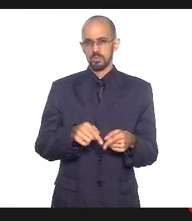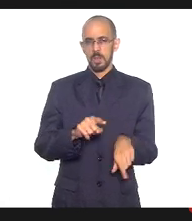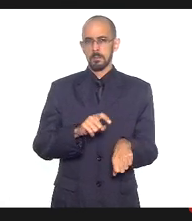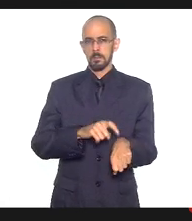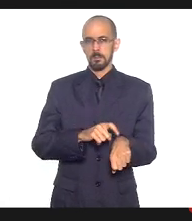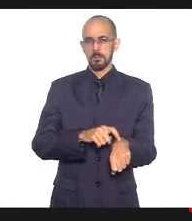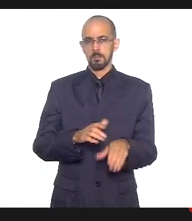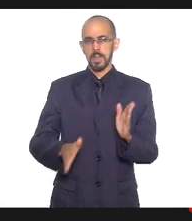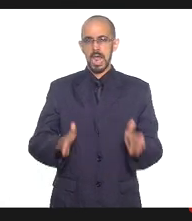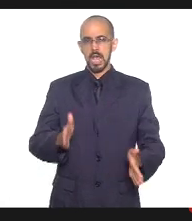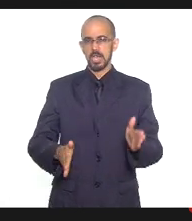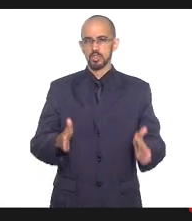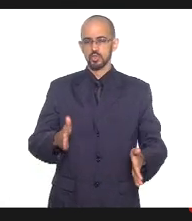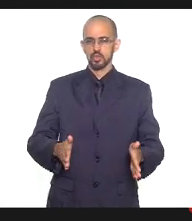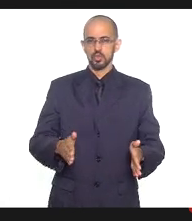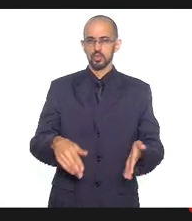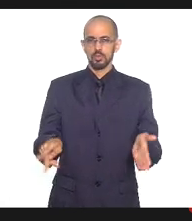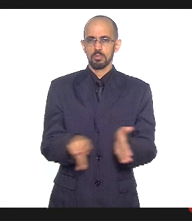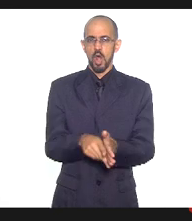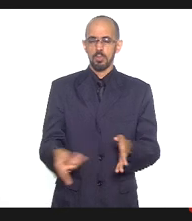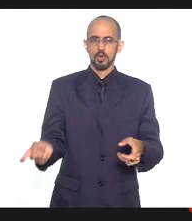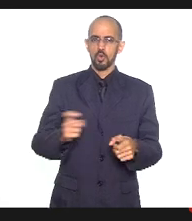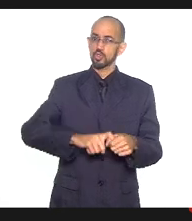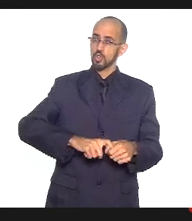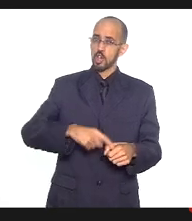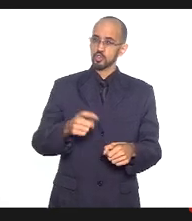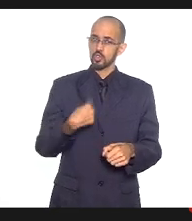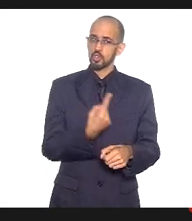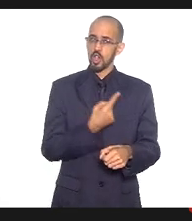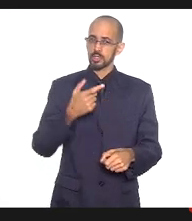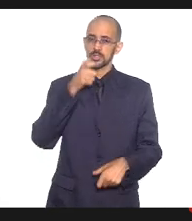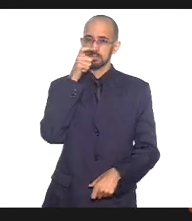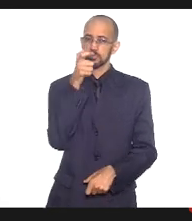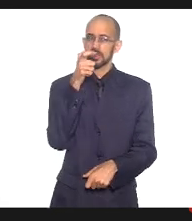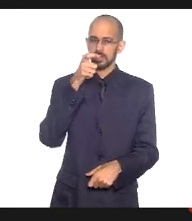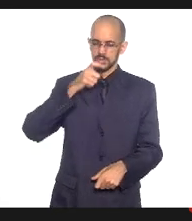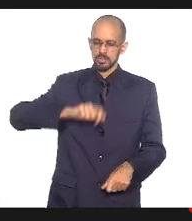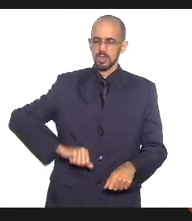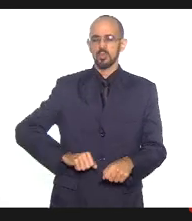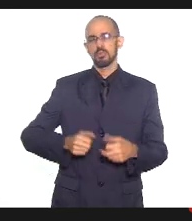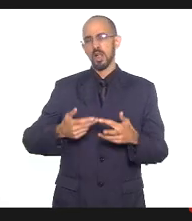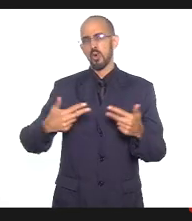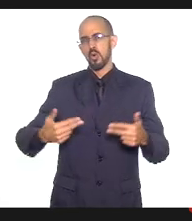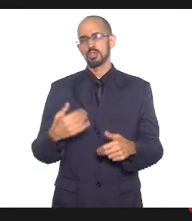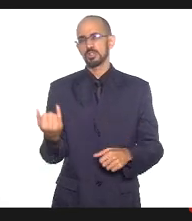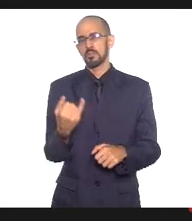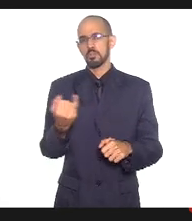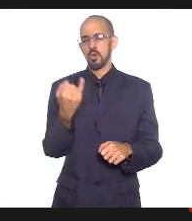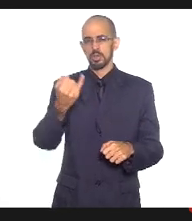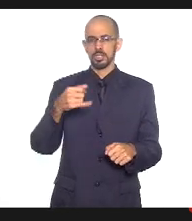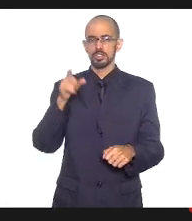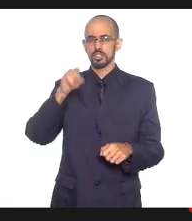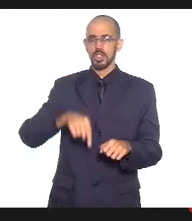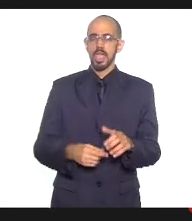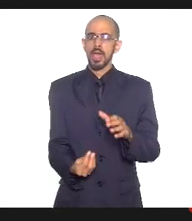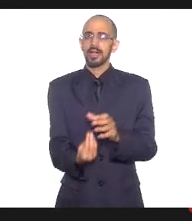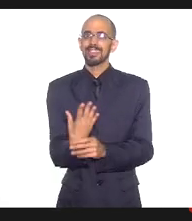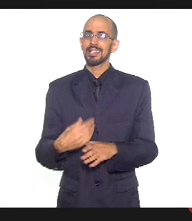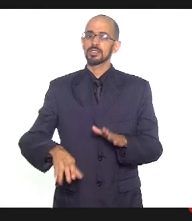próprio consórcio, a gente chama atenção para um item de suma importância, que é a definição dos